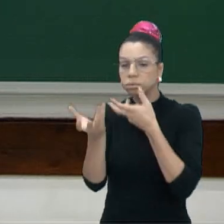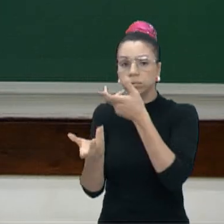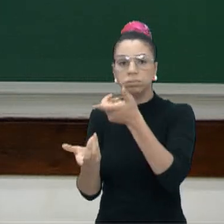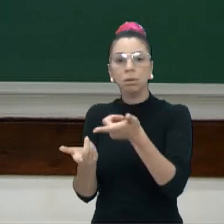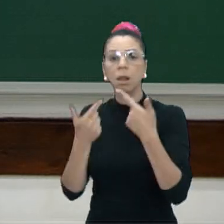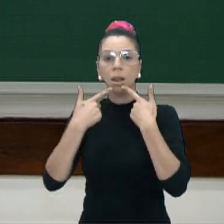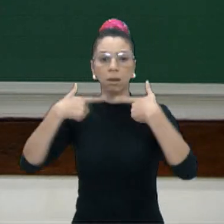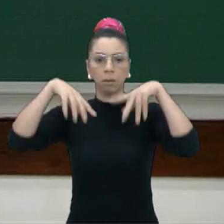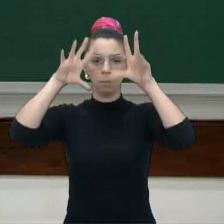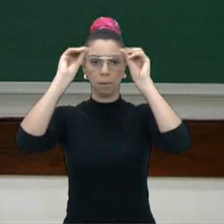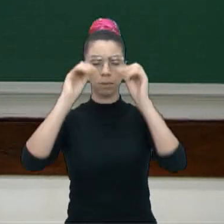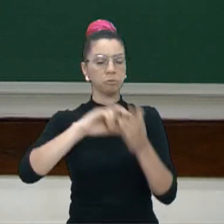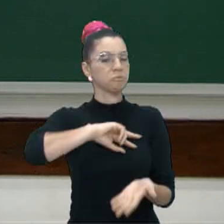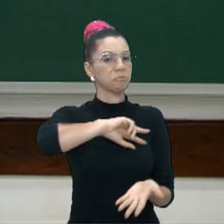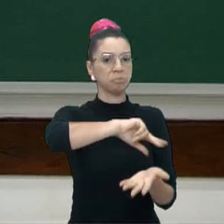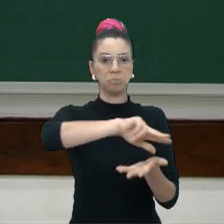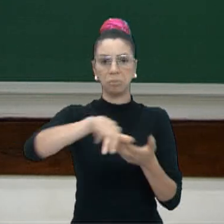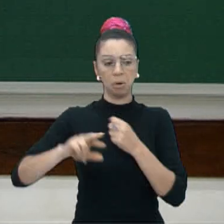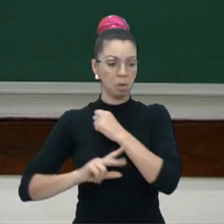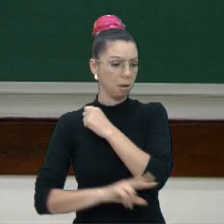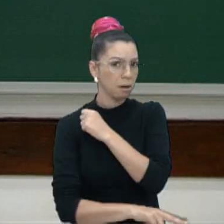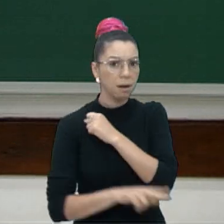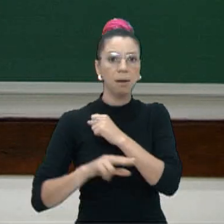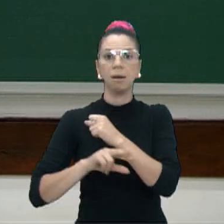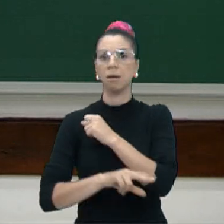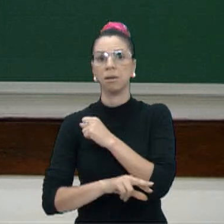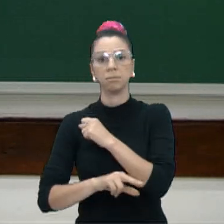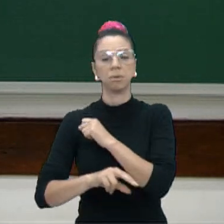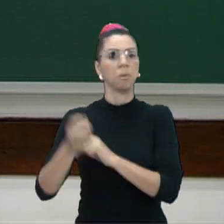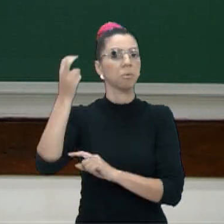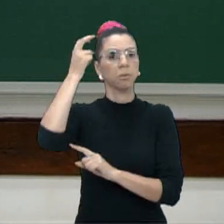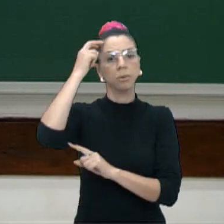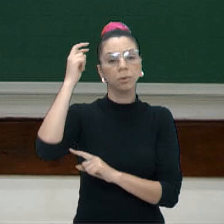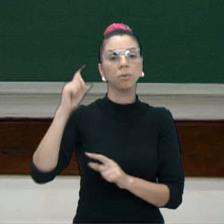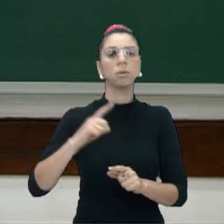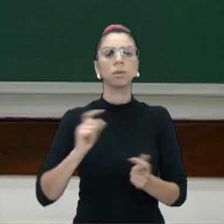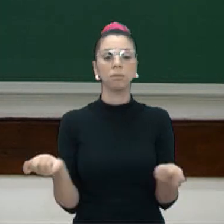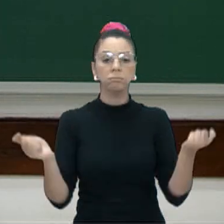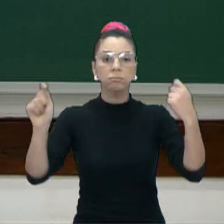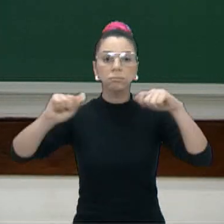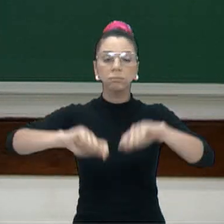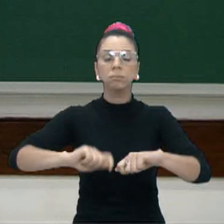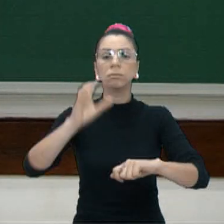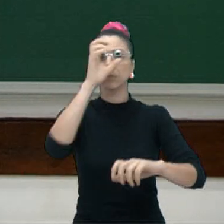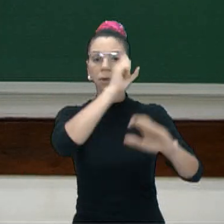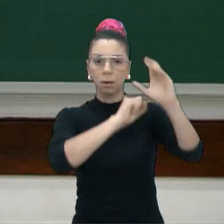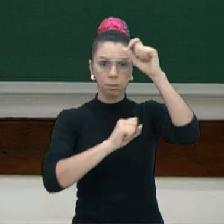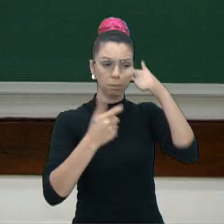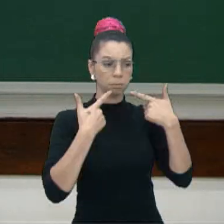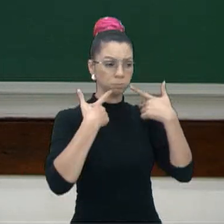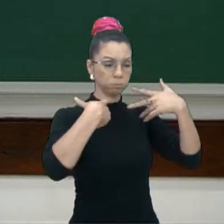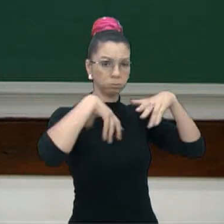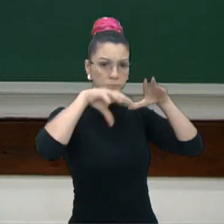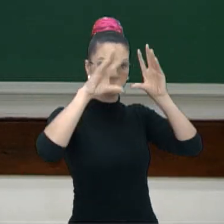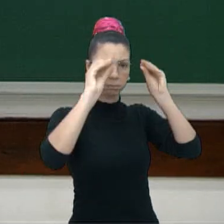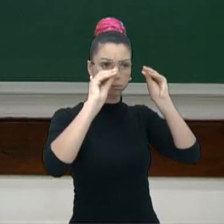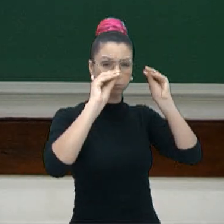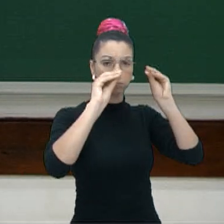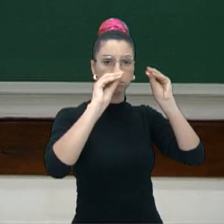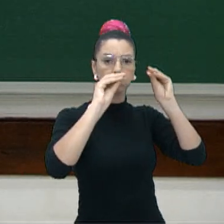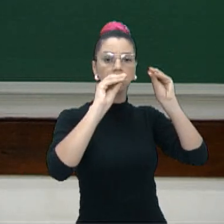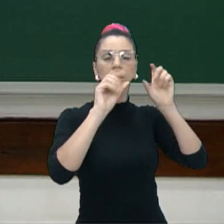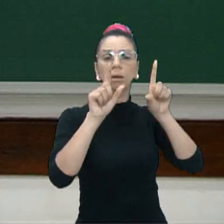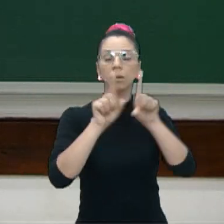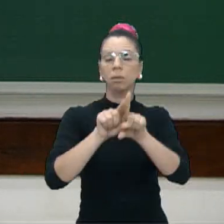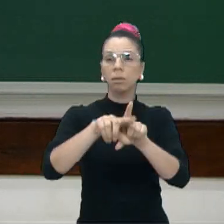de qualquer cultura, tem essa grande capacidade de aprender a linguagem, através